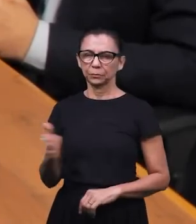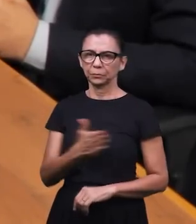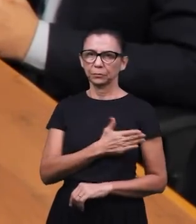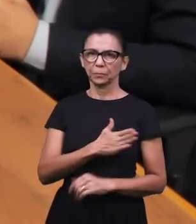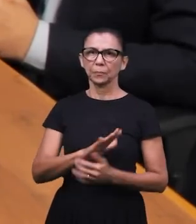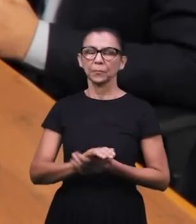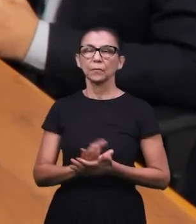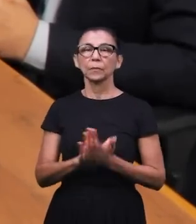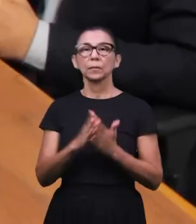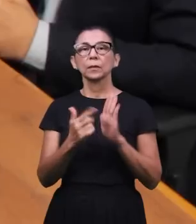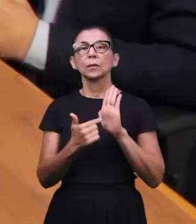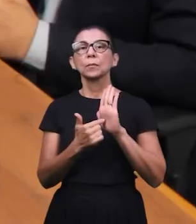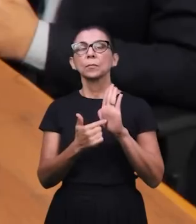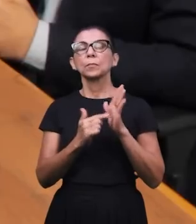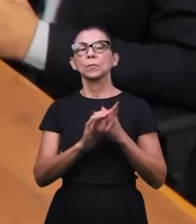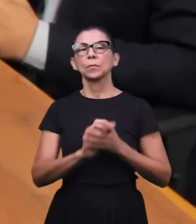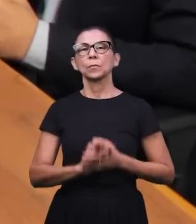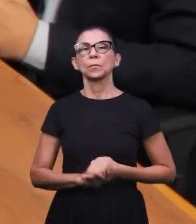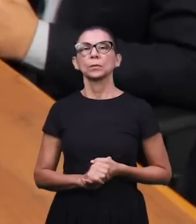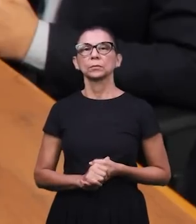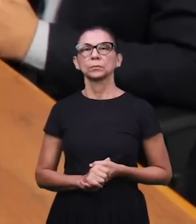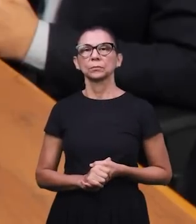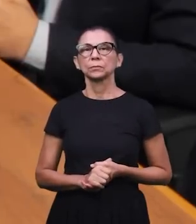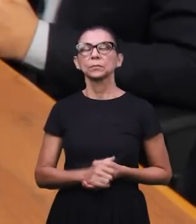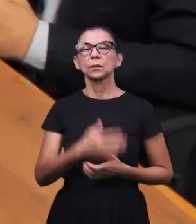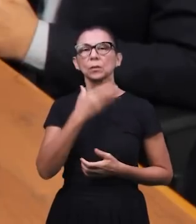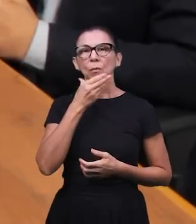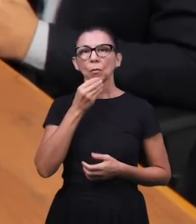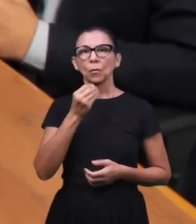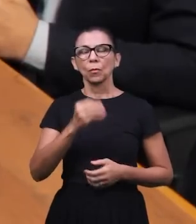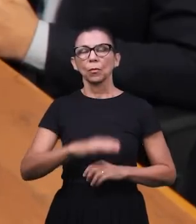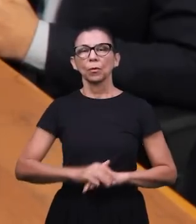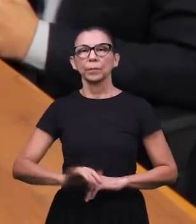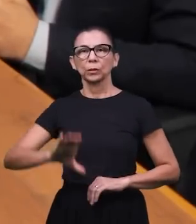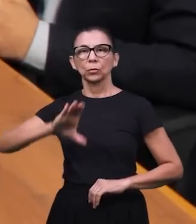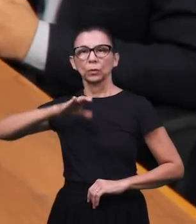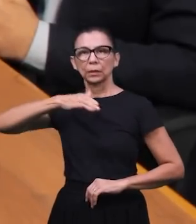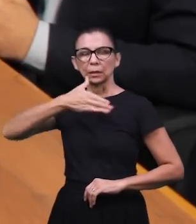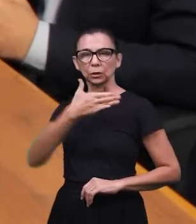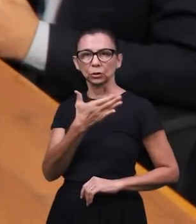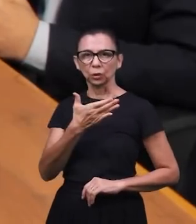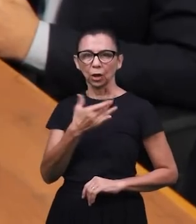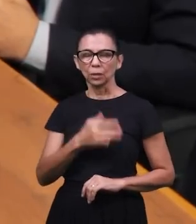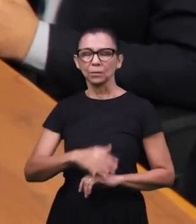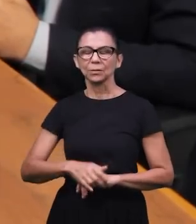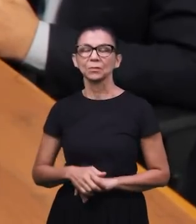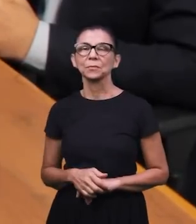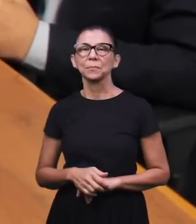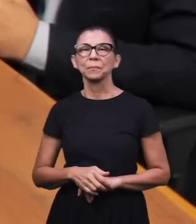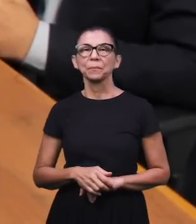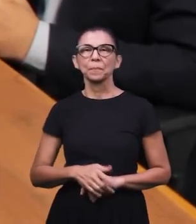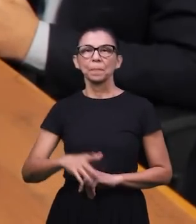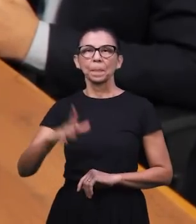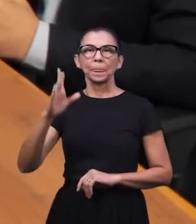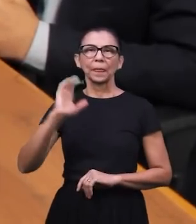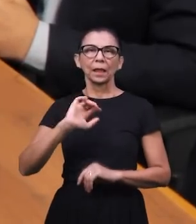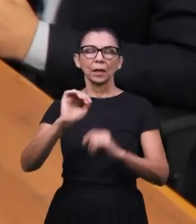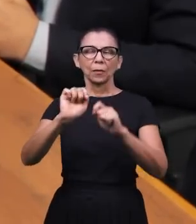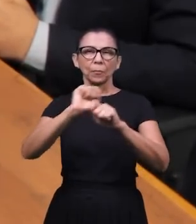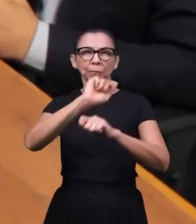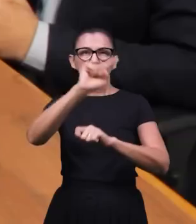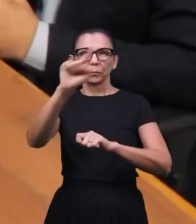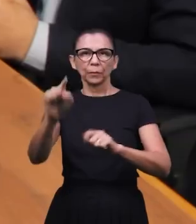flechas na mão do valente, assim são os filhos da mocidade. Então, Salmo 127:4, os